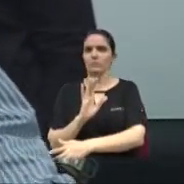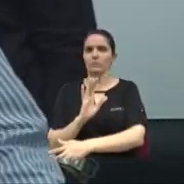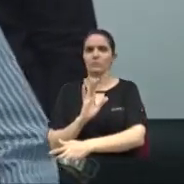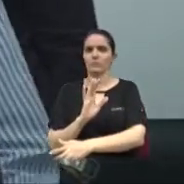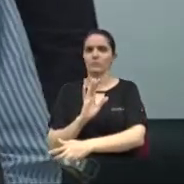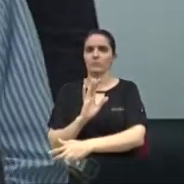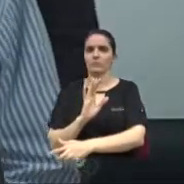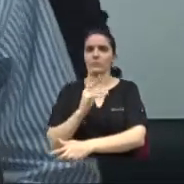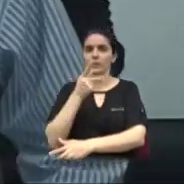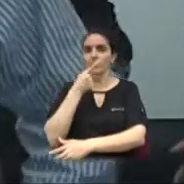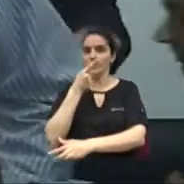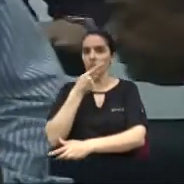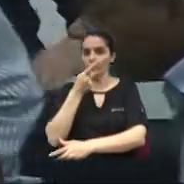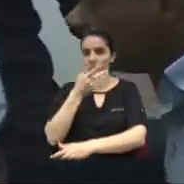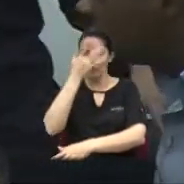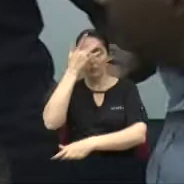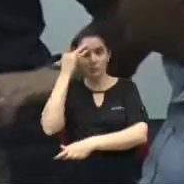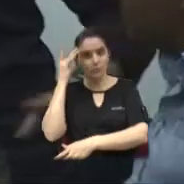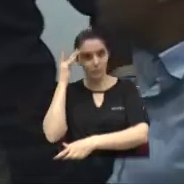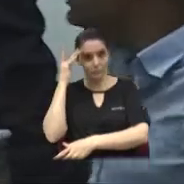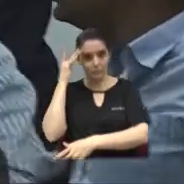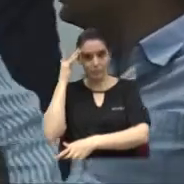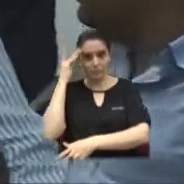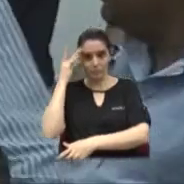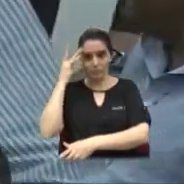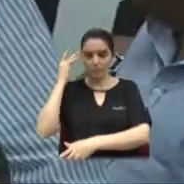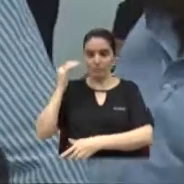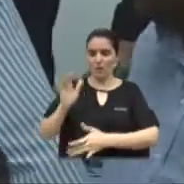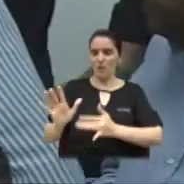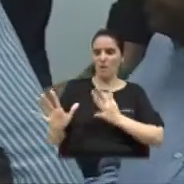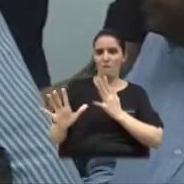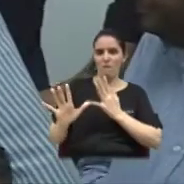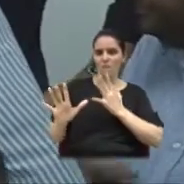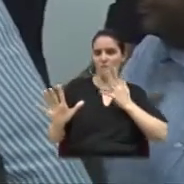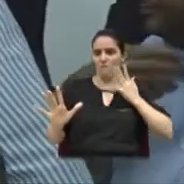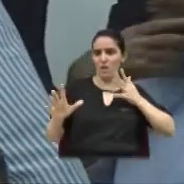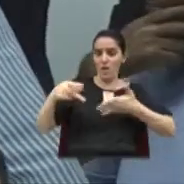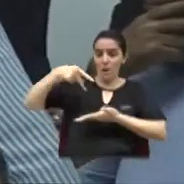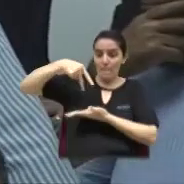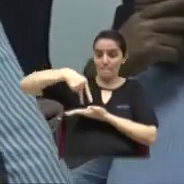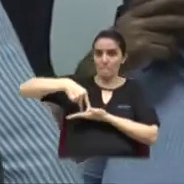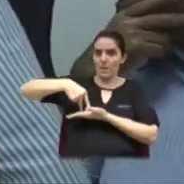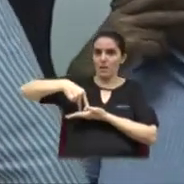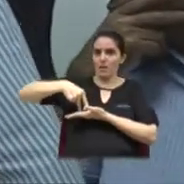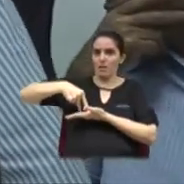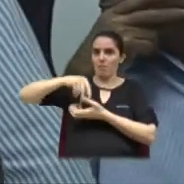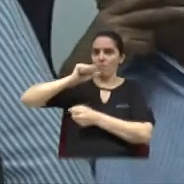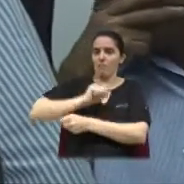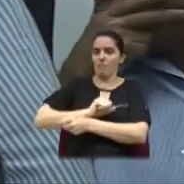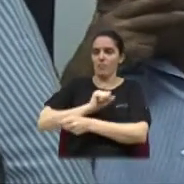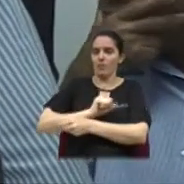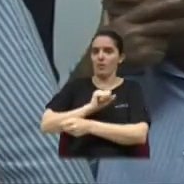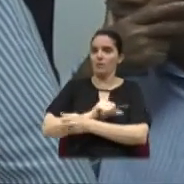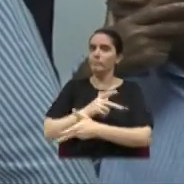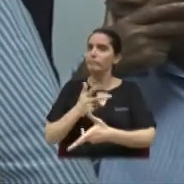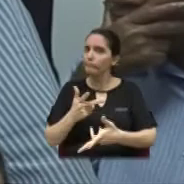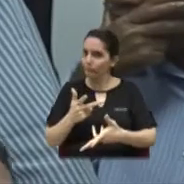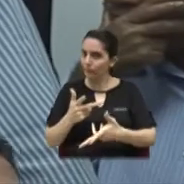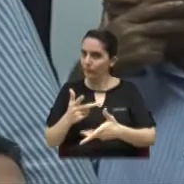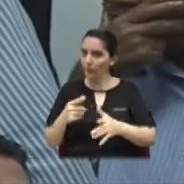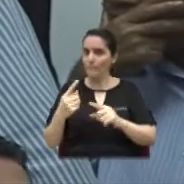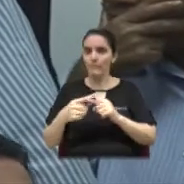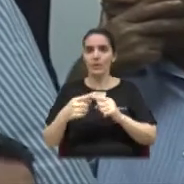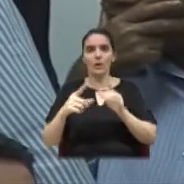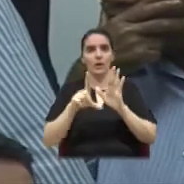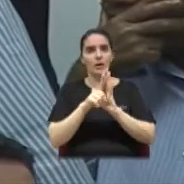estão trabalhando 8 horas, estão ficando em pé 8 horas direto, o sindicato precisa ir lá, porque a lei trabalhista diz que você trabalha